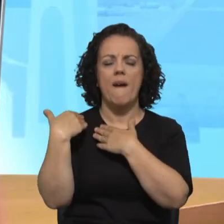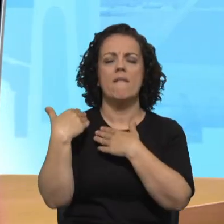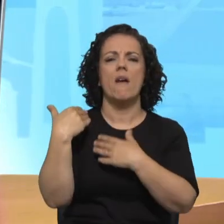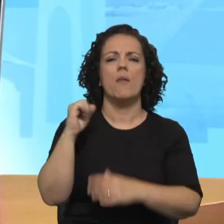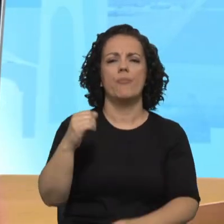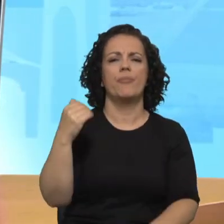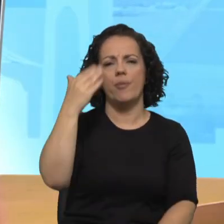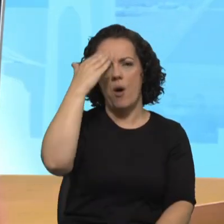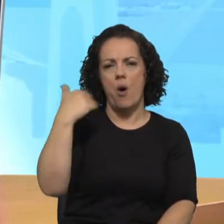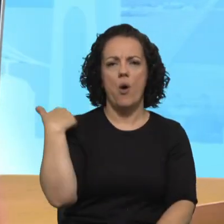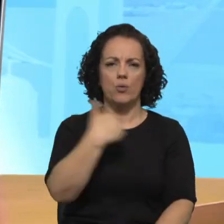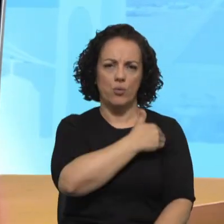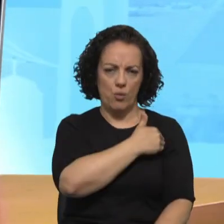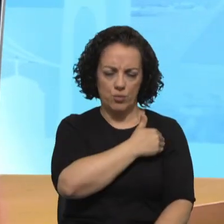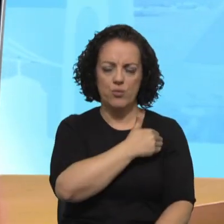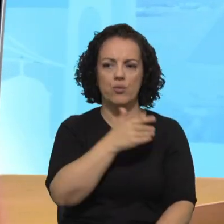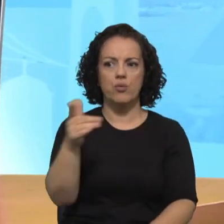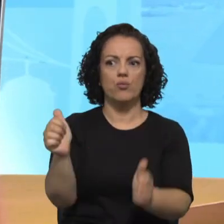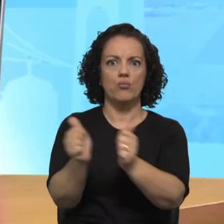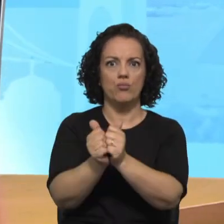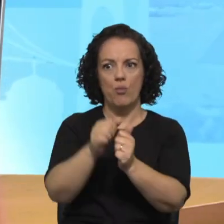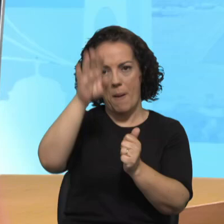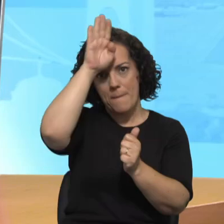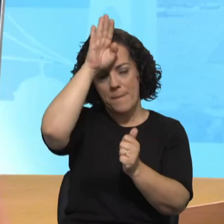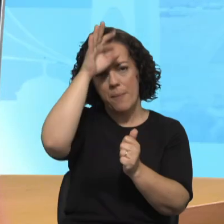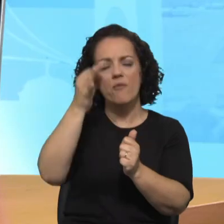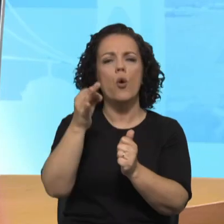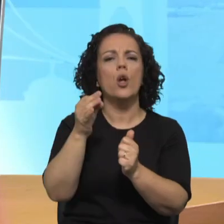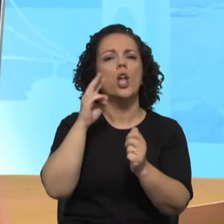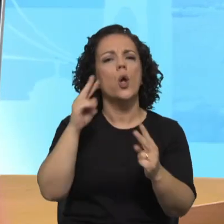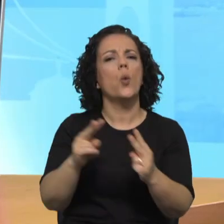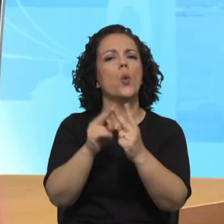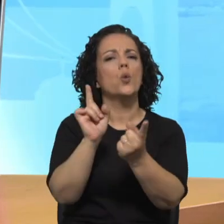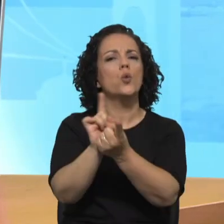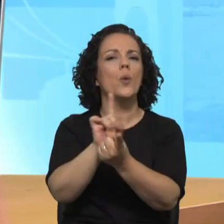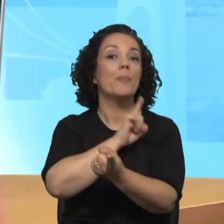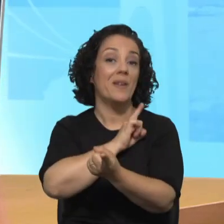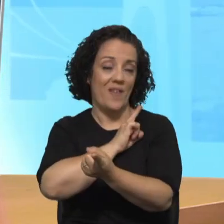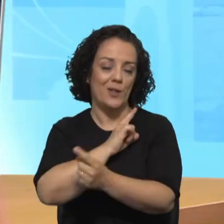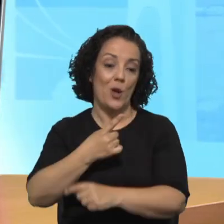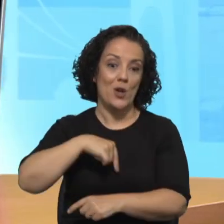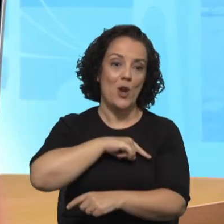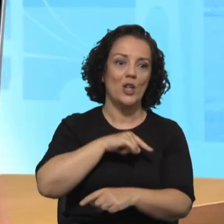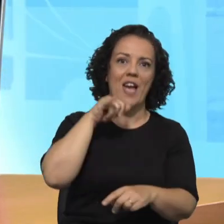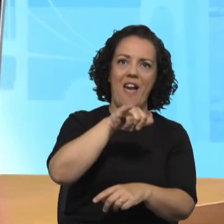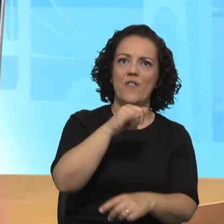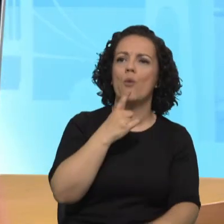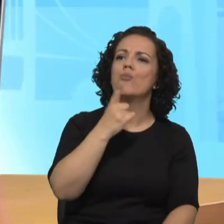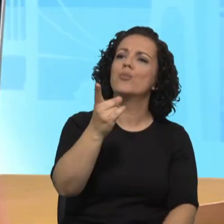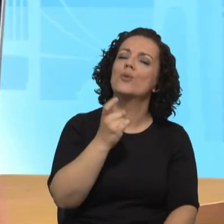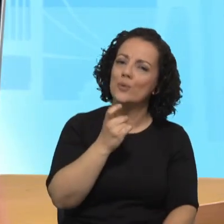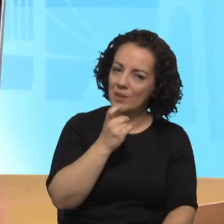Hungria, esteve com o Papa num encontro privado. Perguntámos-lhe no avião e ele disse, claro que não falámos do